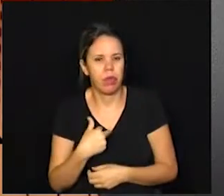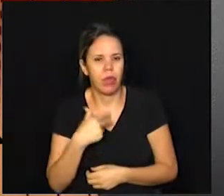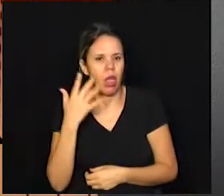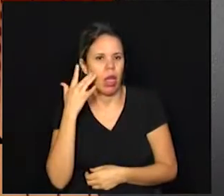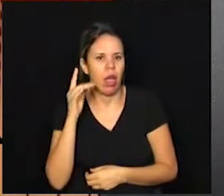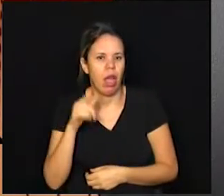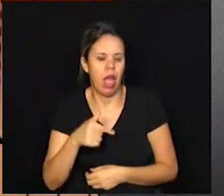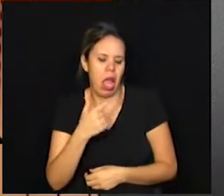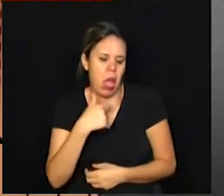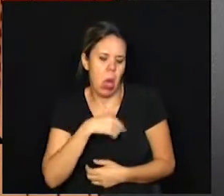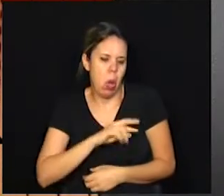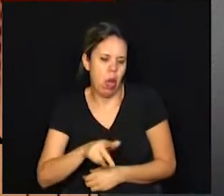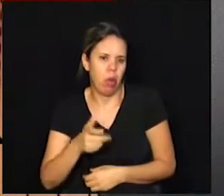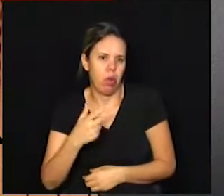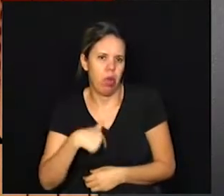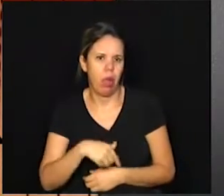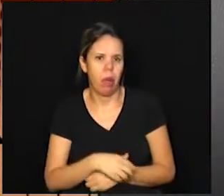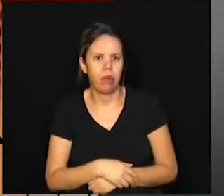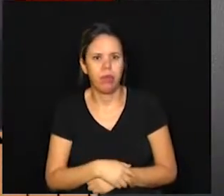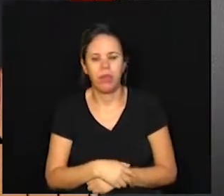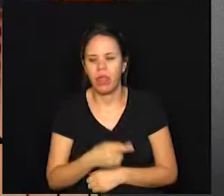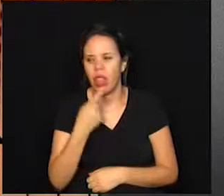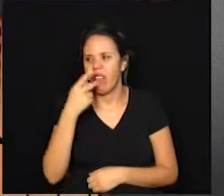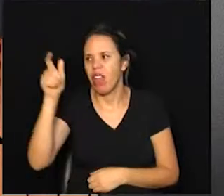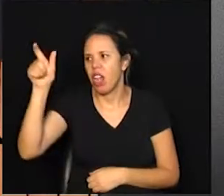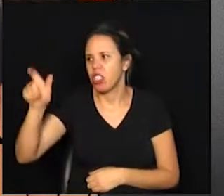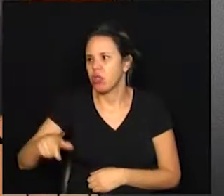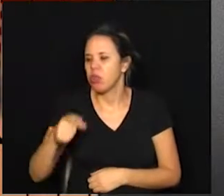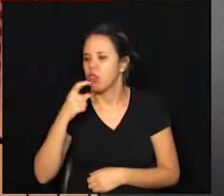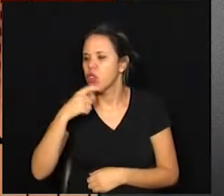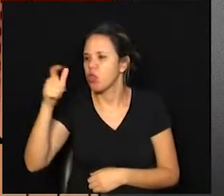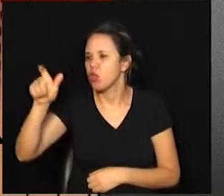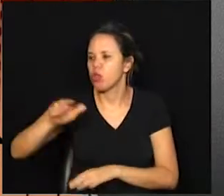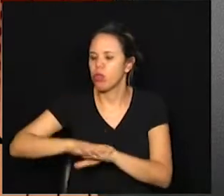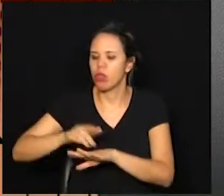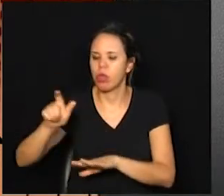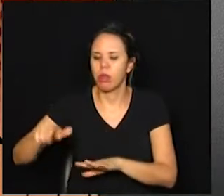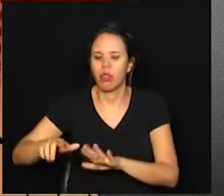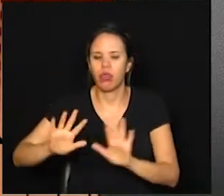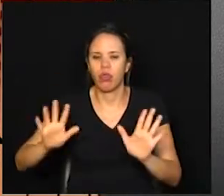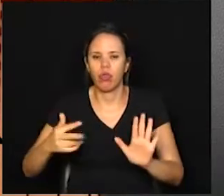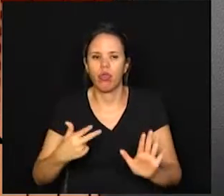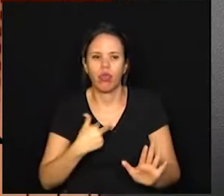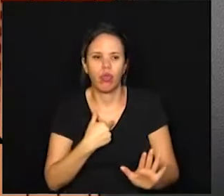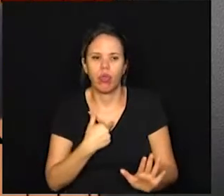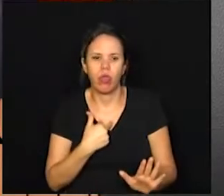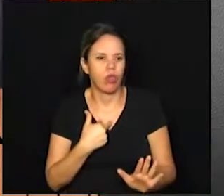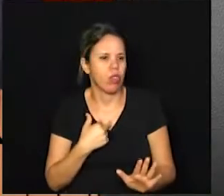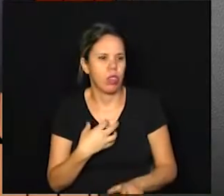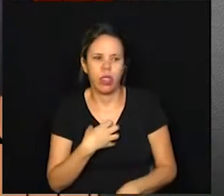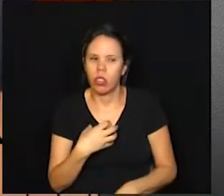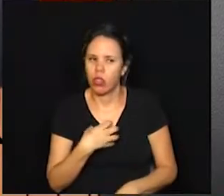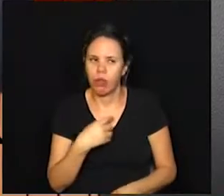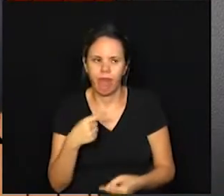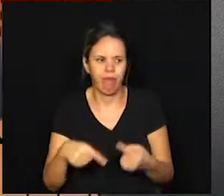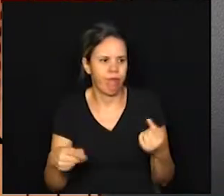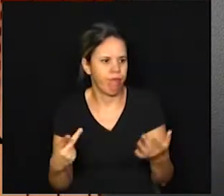não é comigo. É falar de outro, mentir sobre outro, não é comigo. Eu não posso ter esse sentimento, eu tenho que